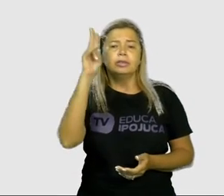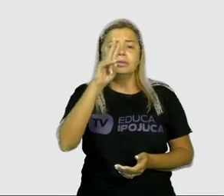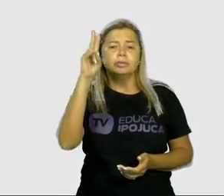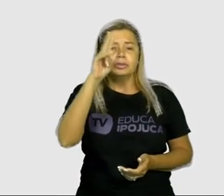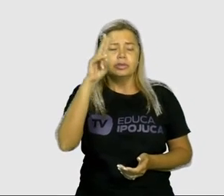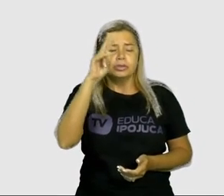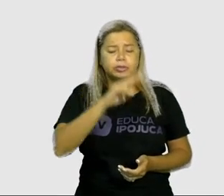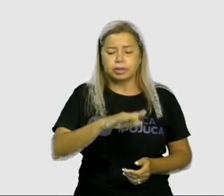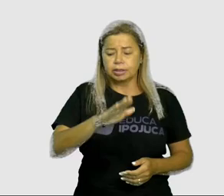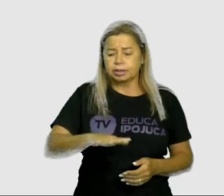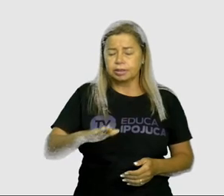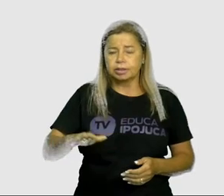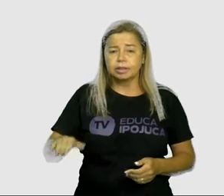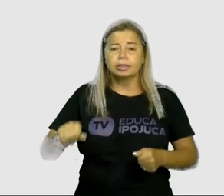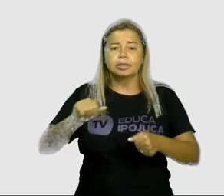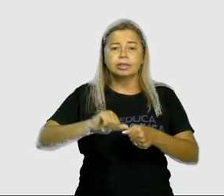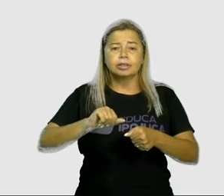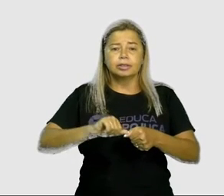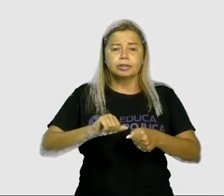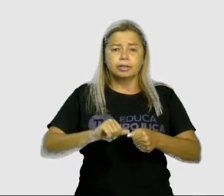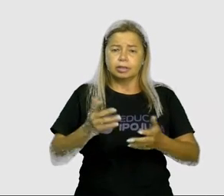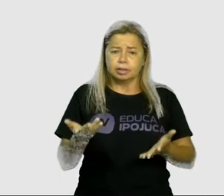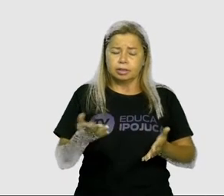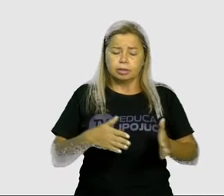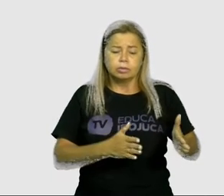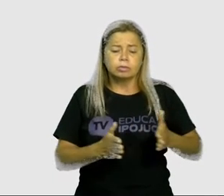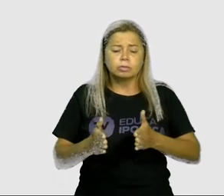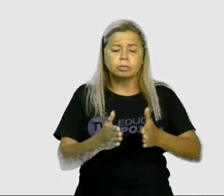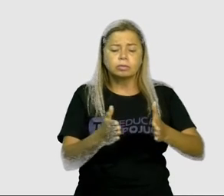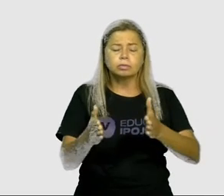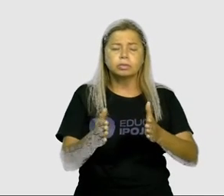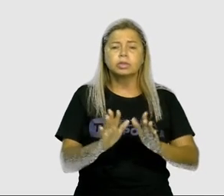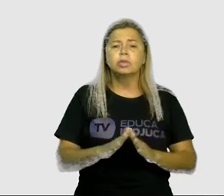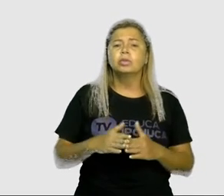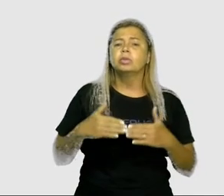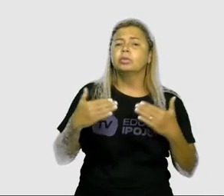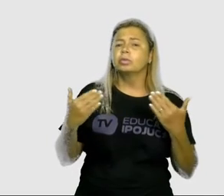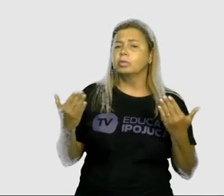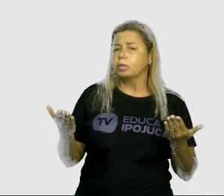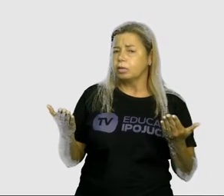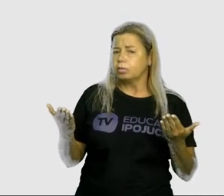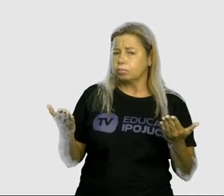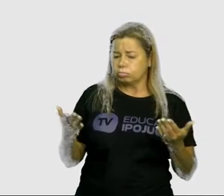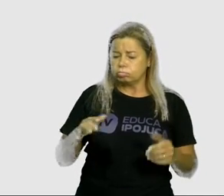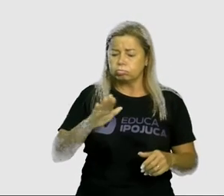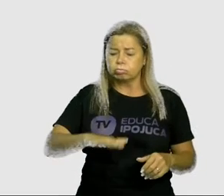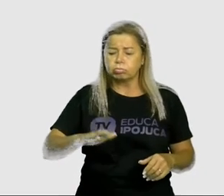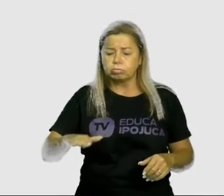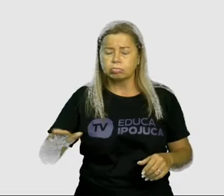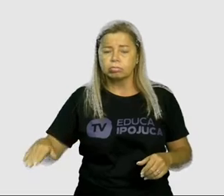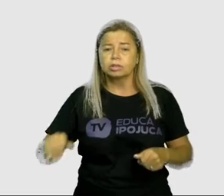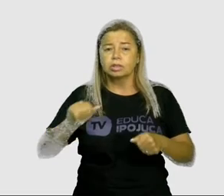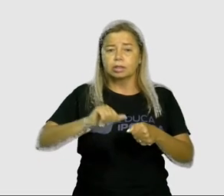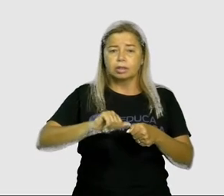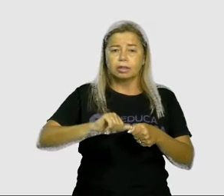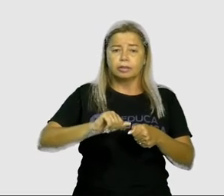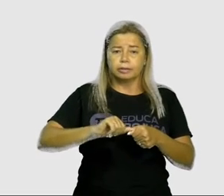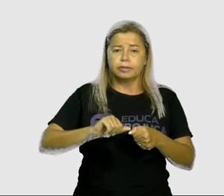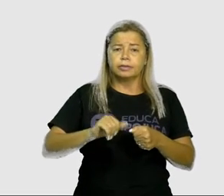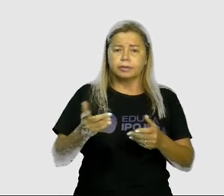fazer, né? O trajeto a qual a criança vai fazer. Então, o trajeto que a criança faz, né,